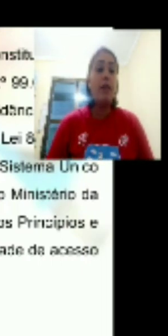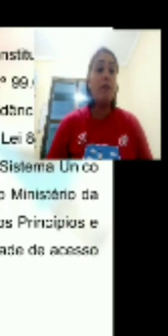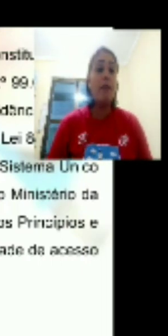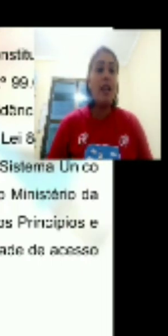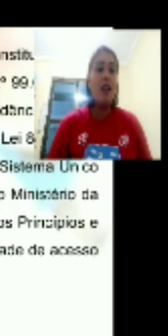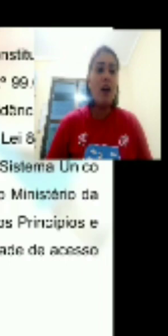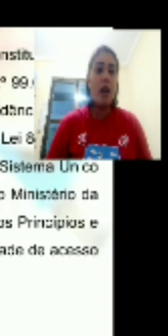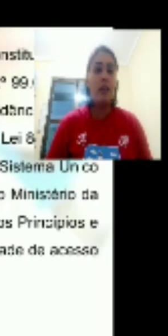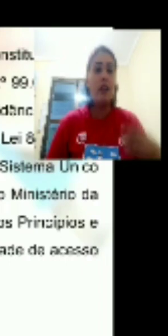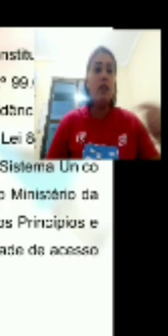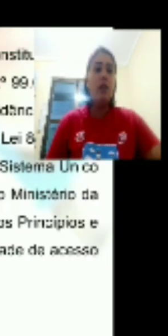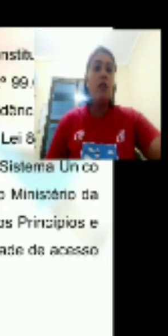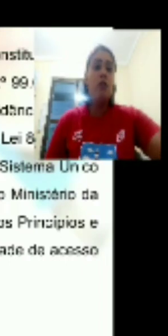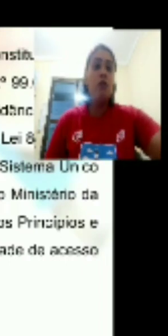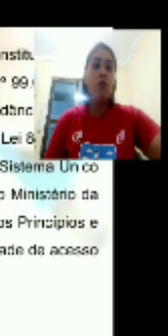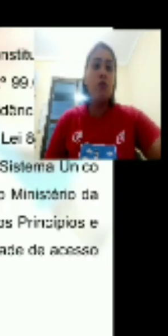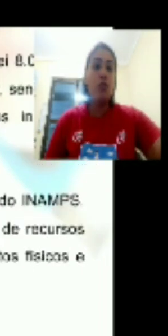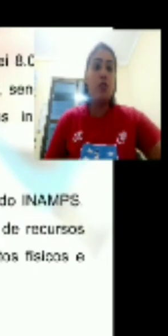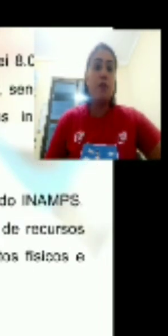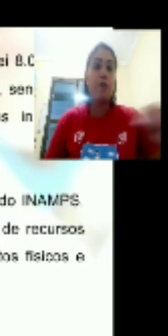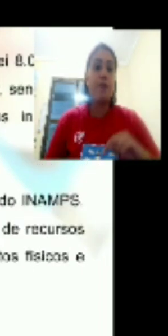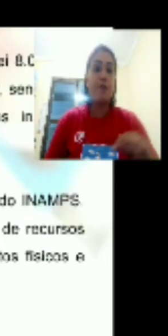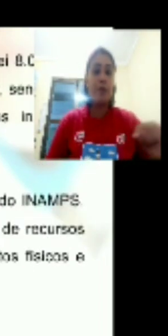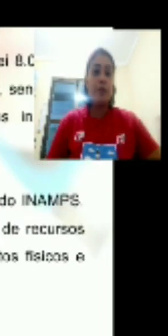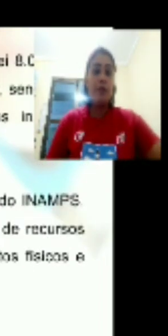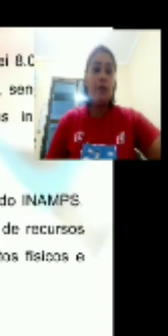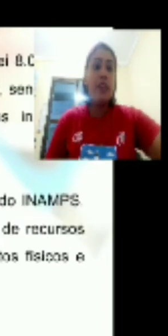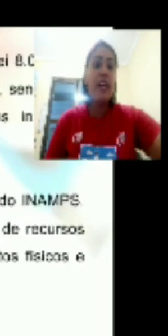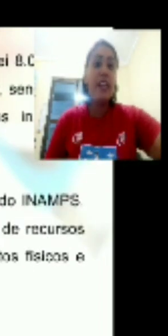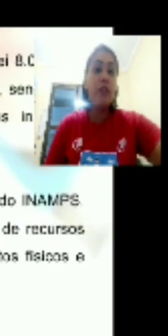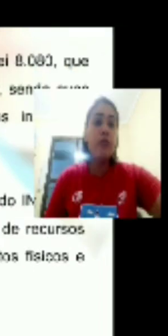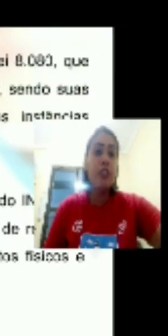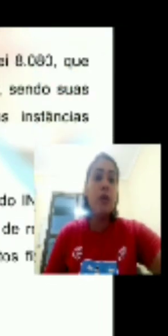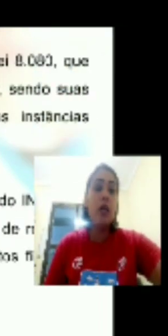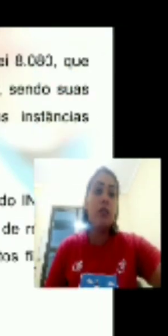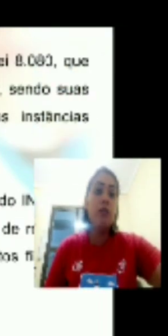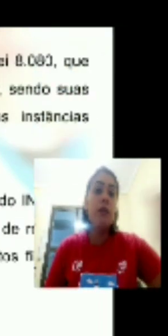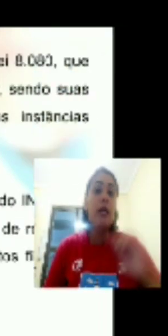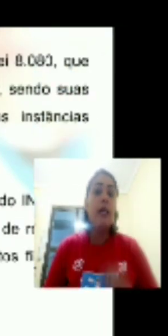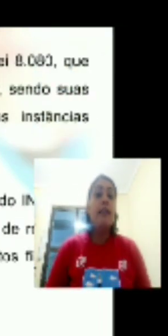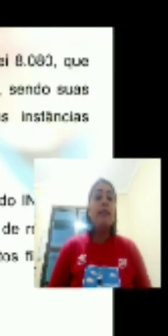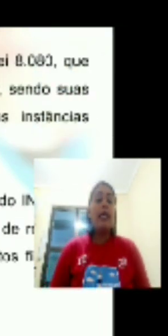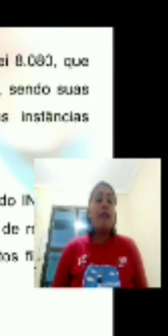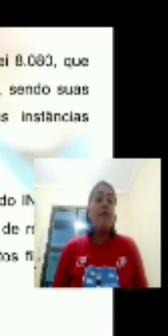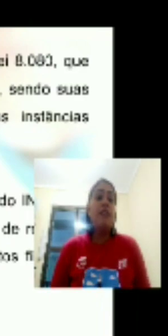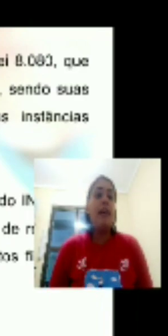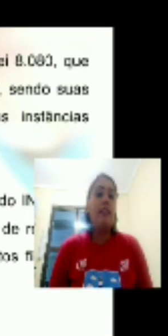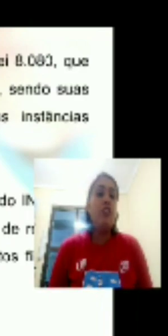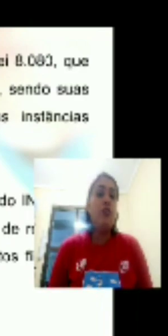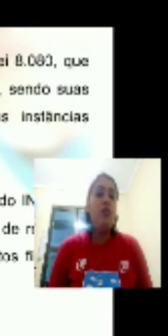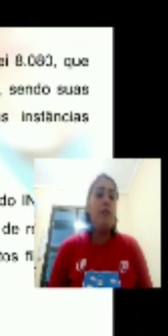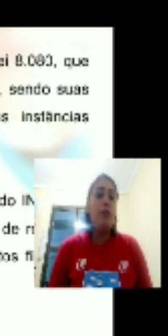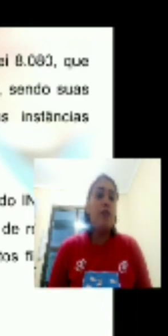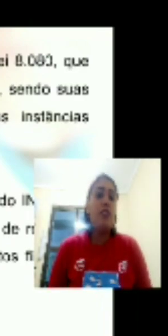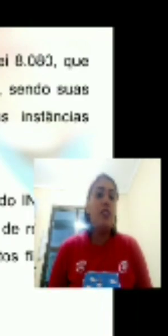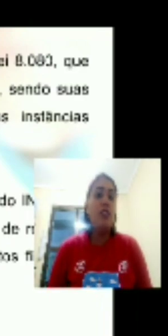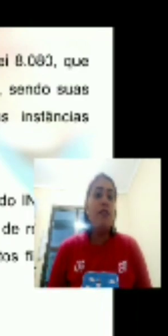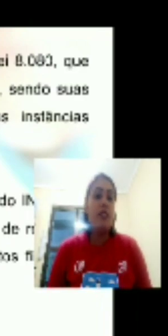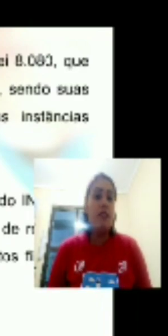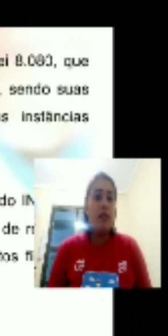ser realmente melhorada no SUS. E aí, continuando, em 27 de julho